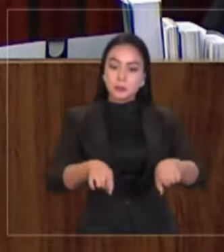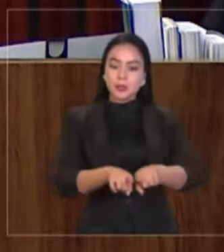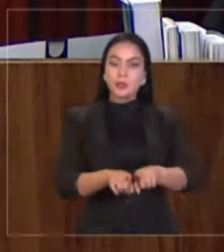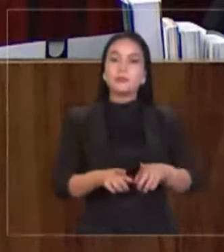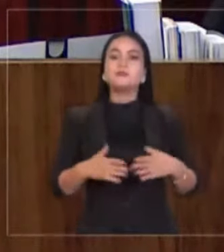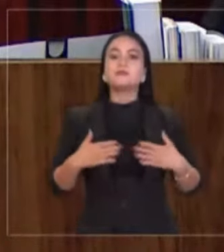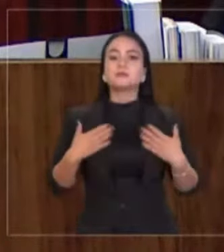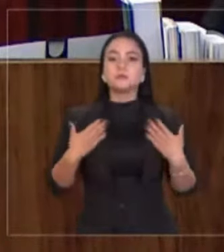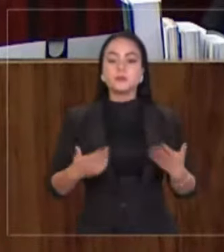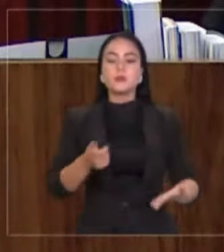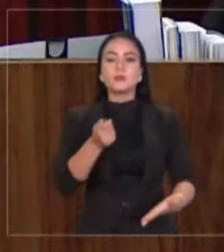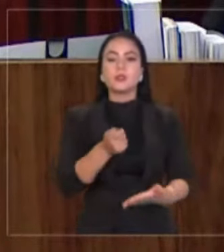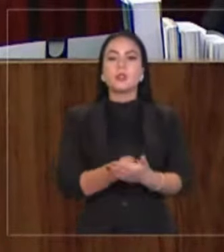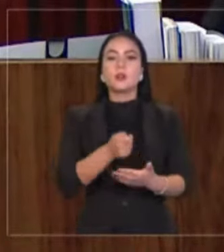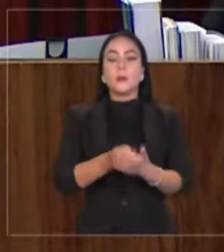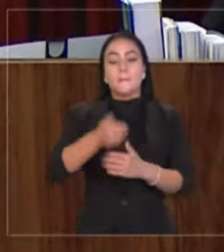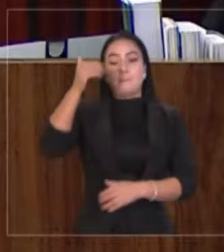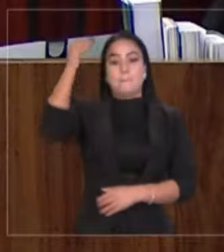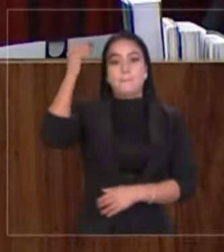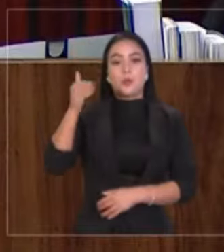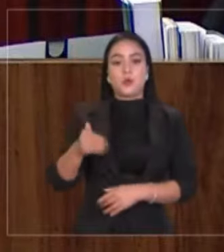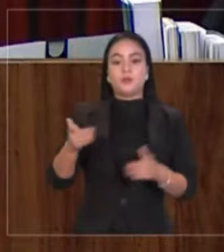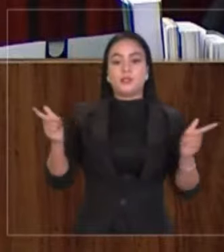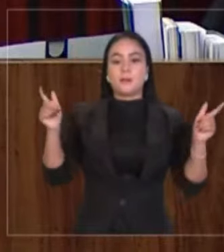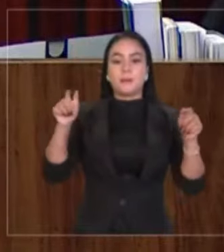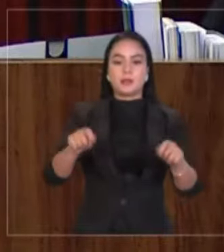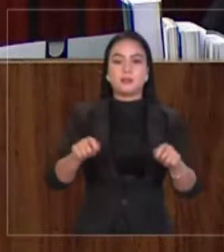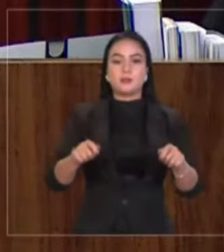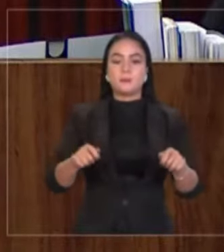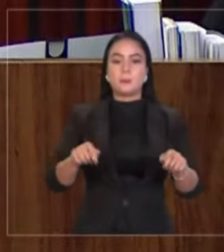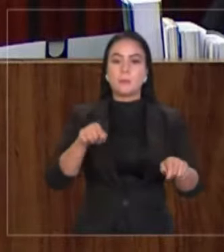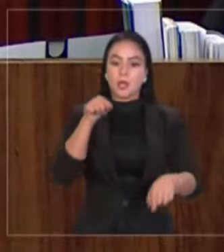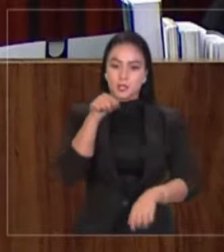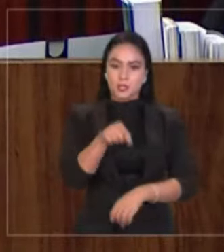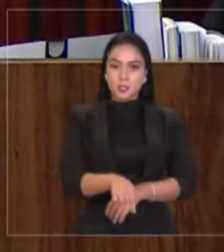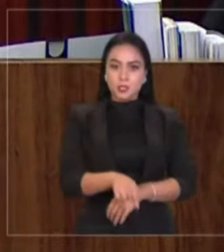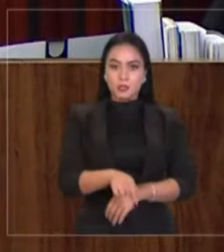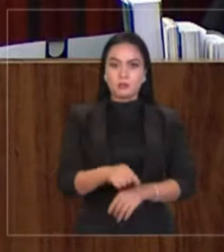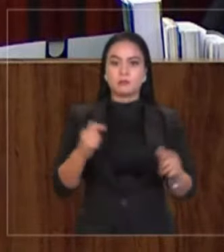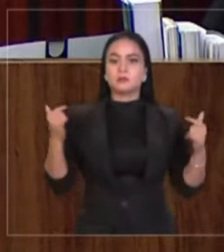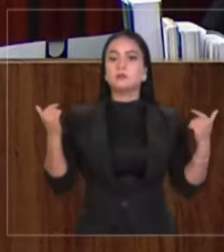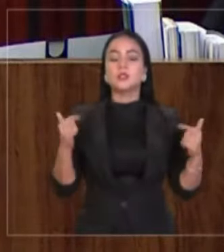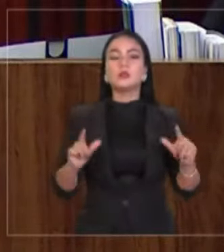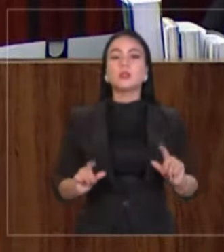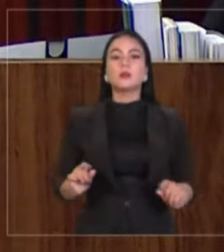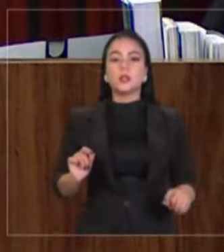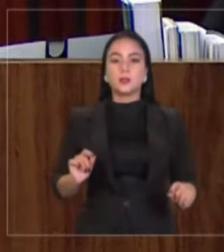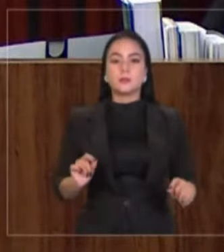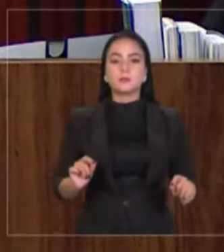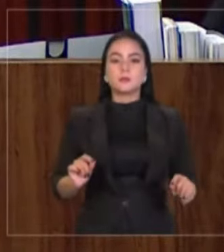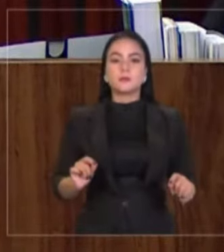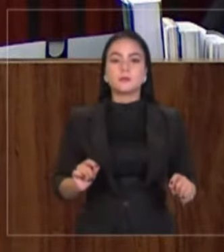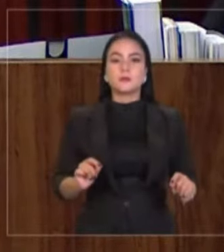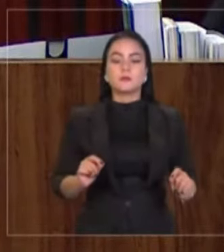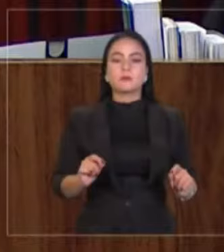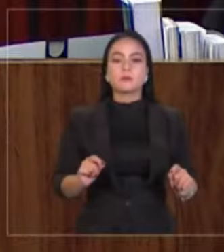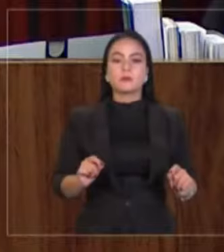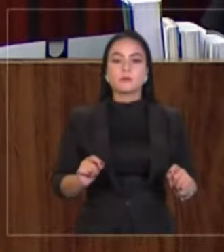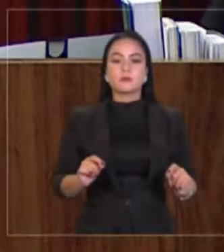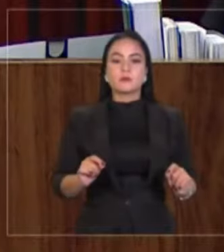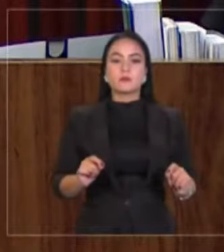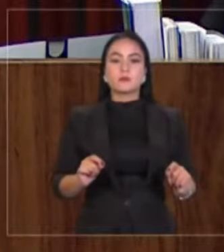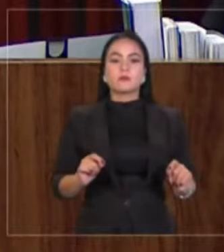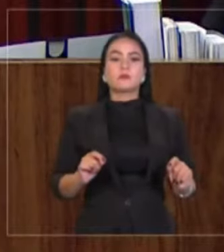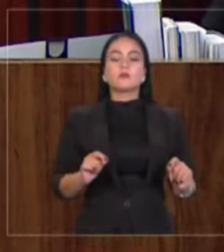exigindo provas cabais e aqui não há não há essas